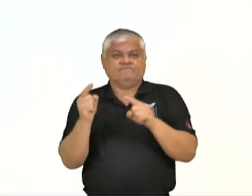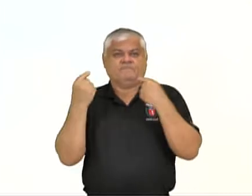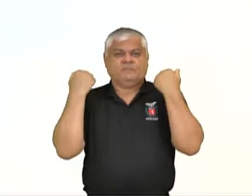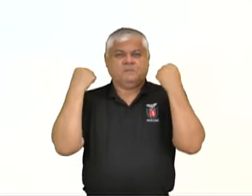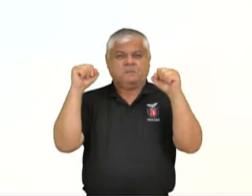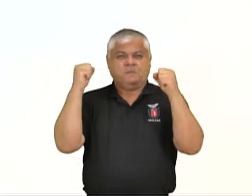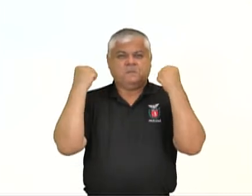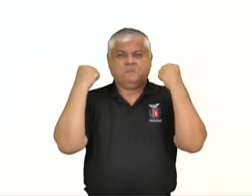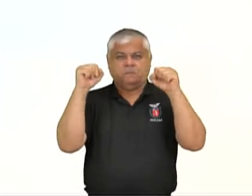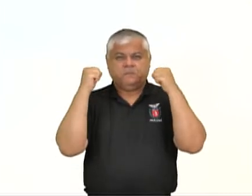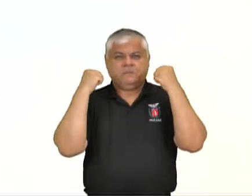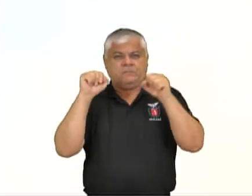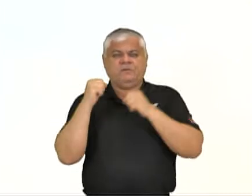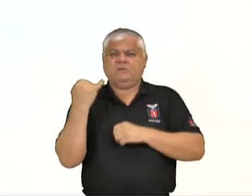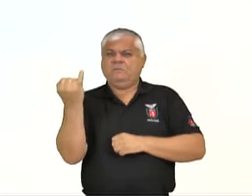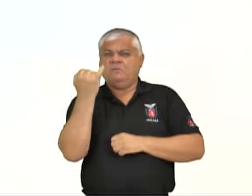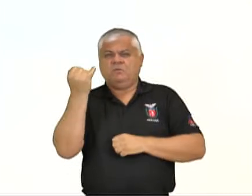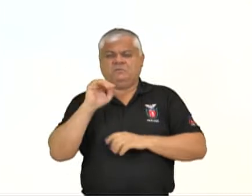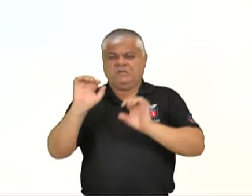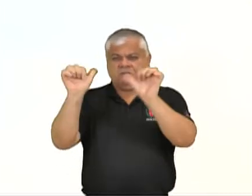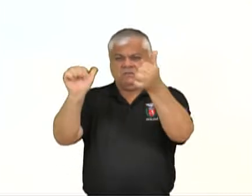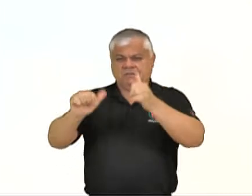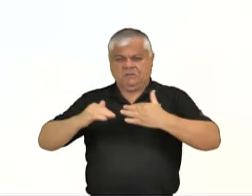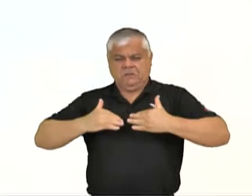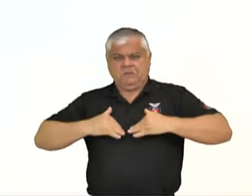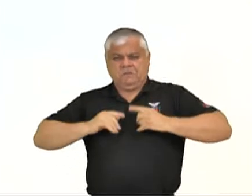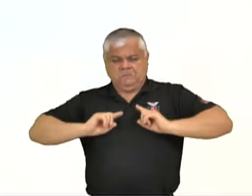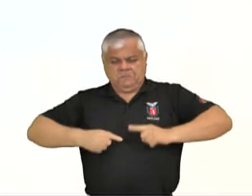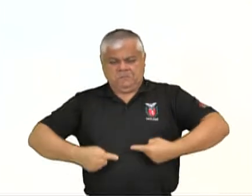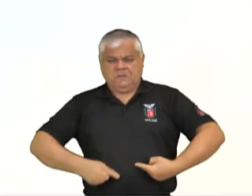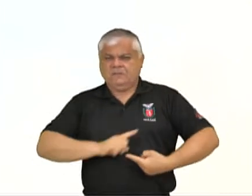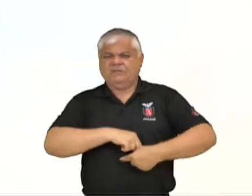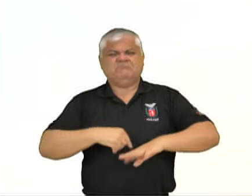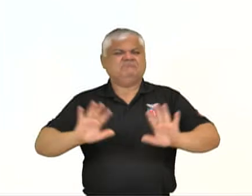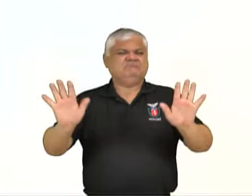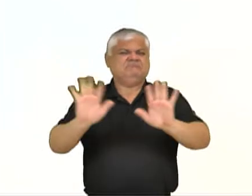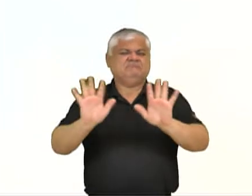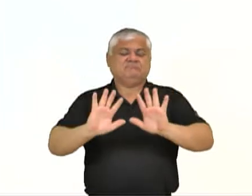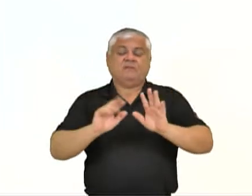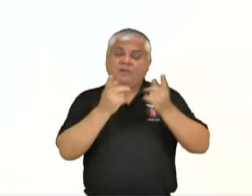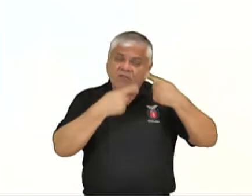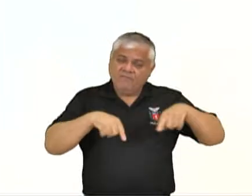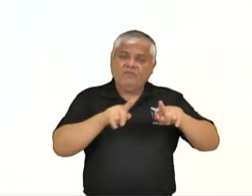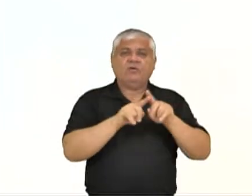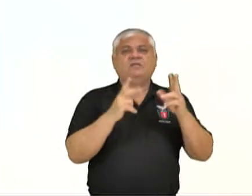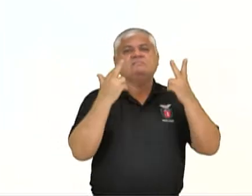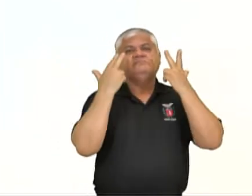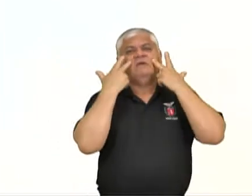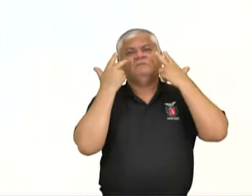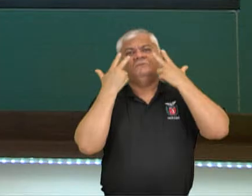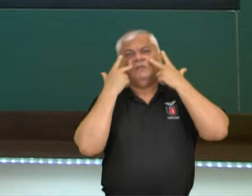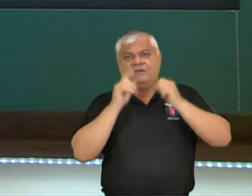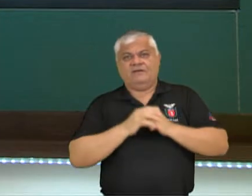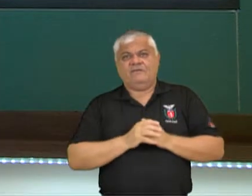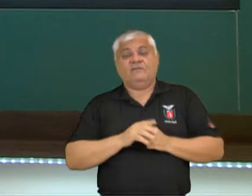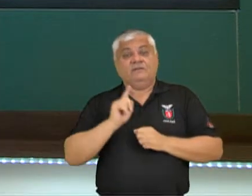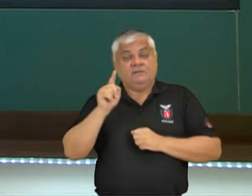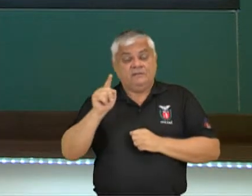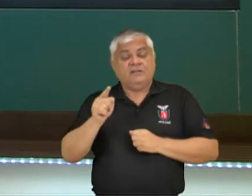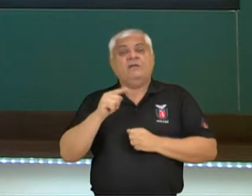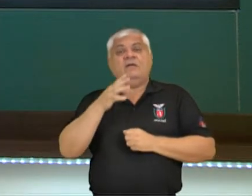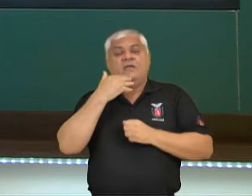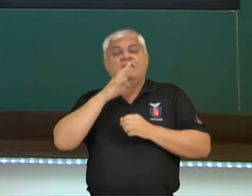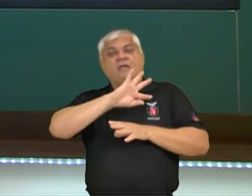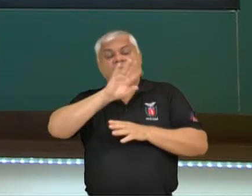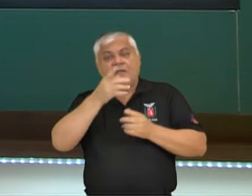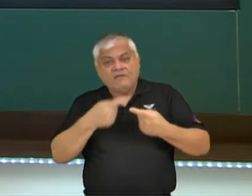quando não era importante esculpir o corpo, mas sim resgatar a forma natural do corpo. Então, ela trabalha com esse resgate